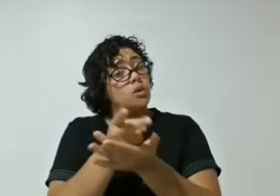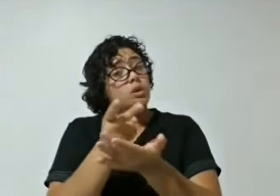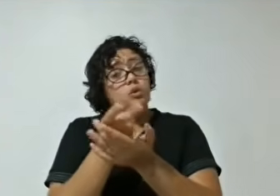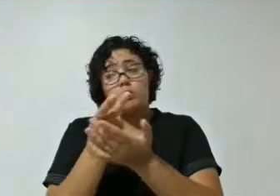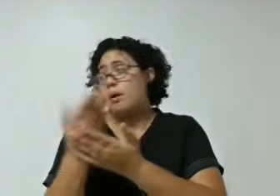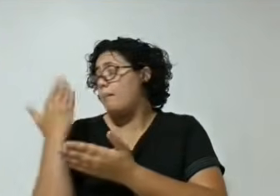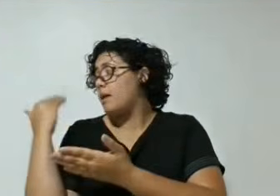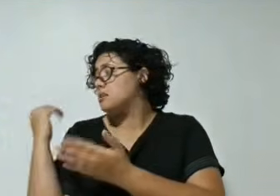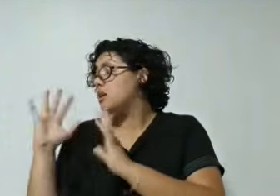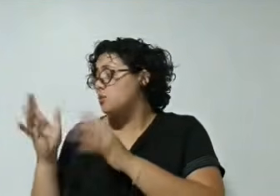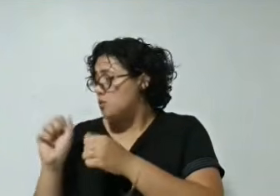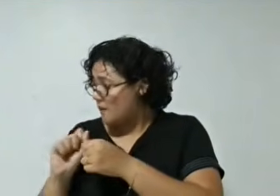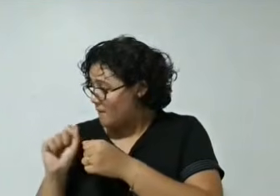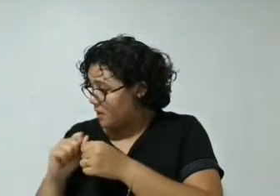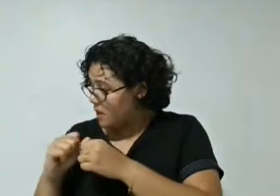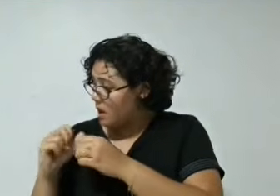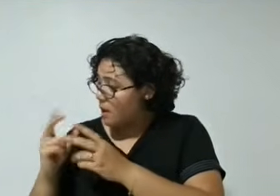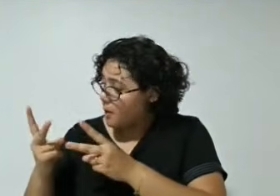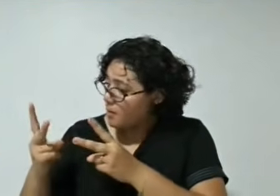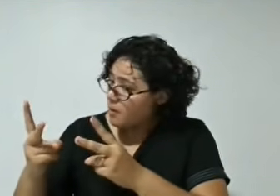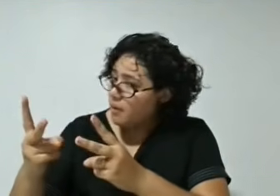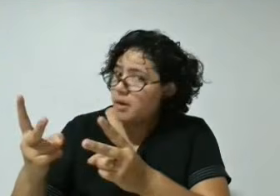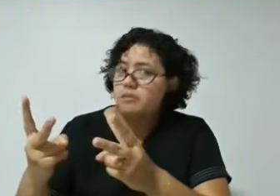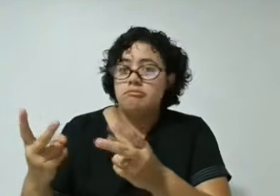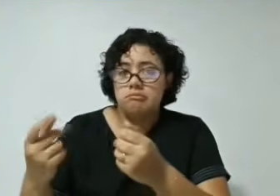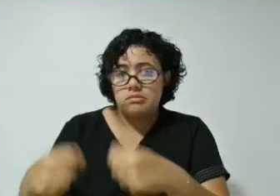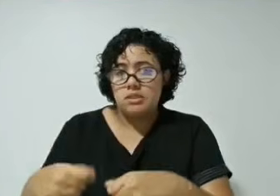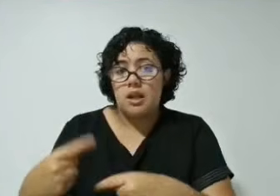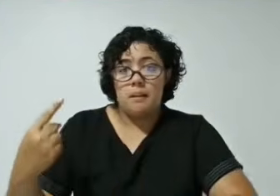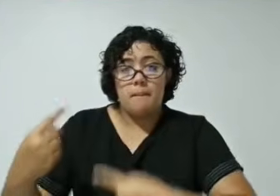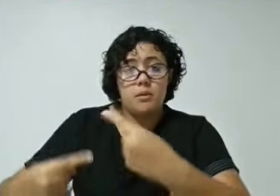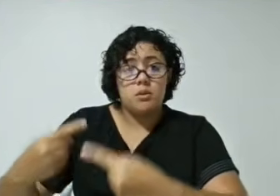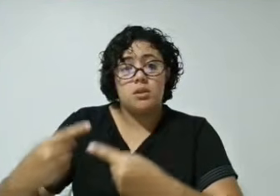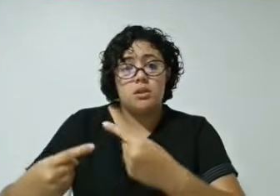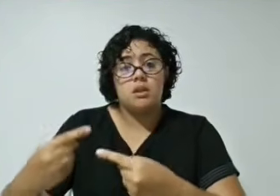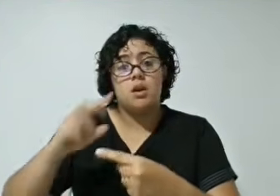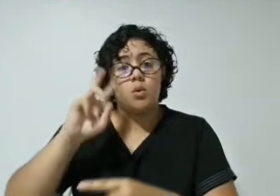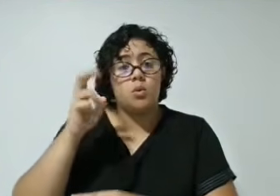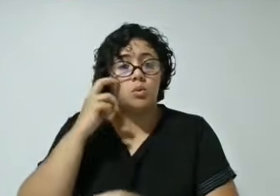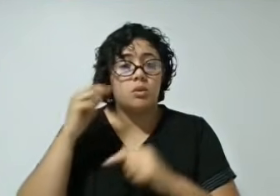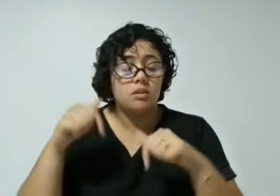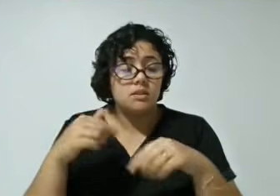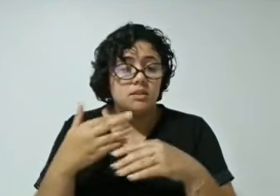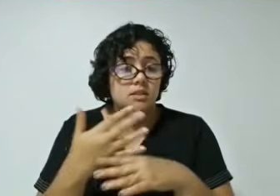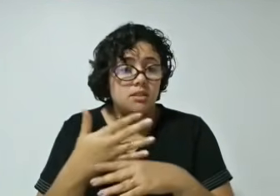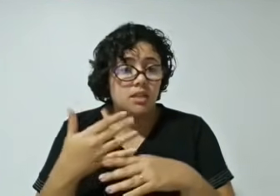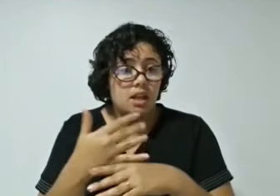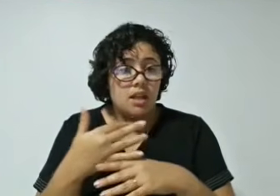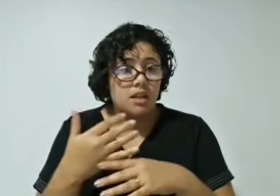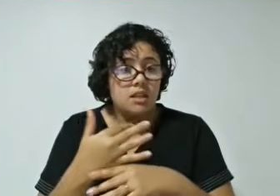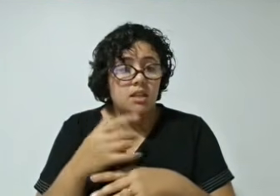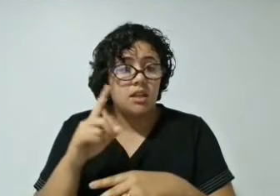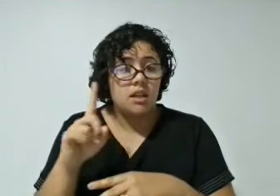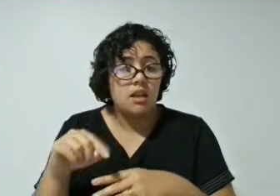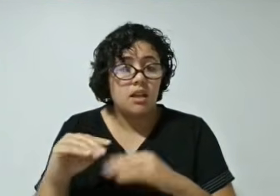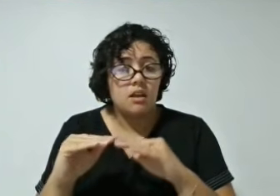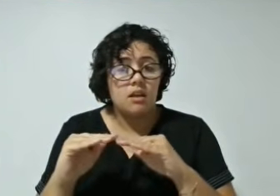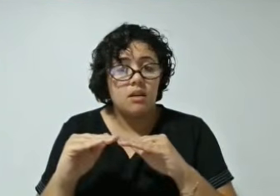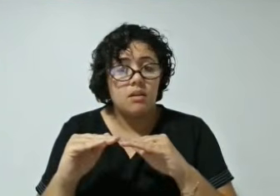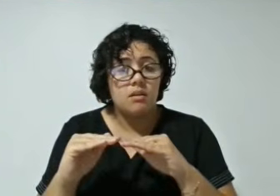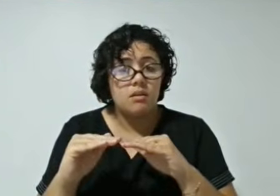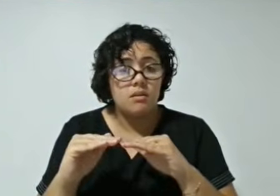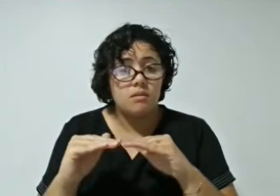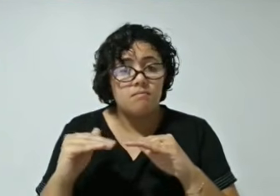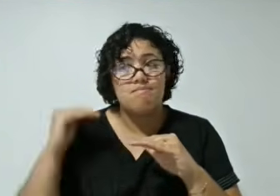feitas, porque a política cultural da cidade, ela é perene, né? Ela é maior que